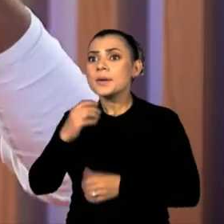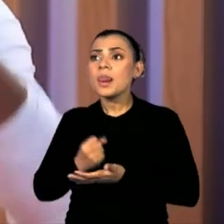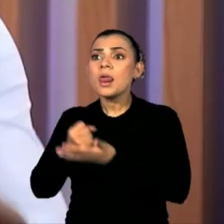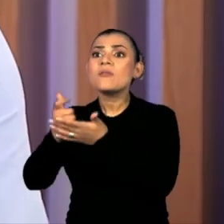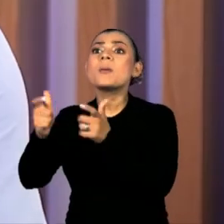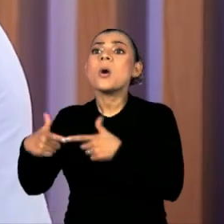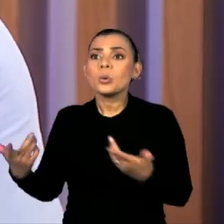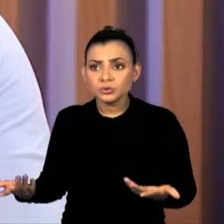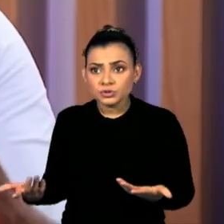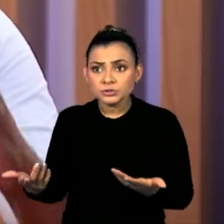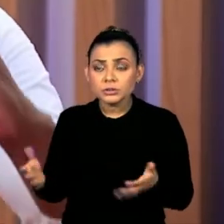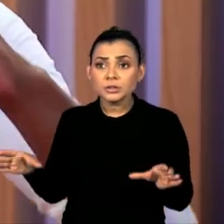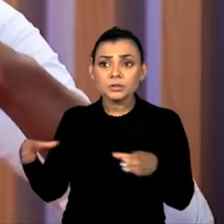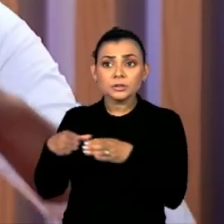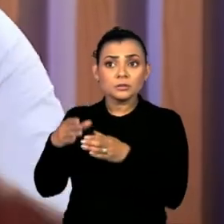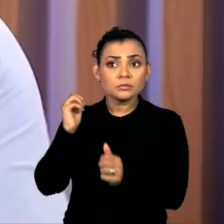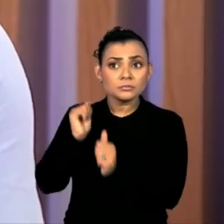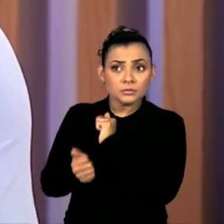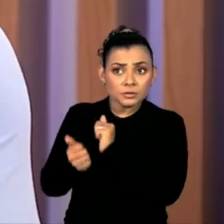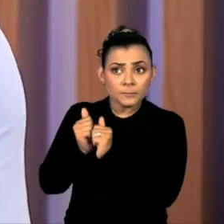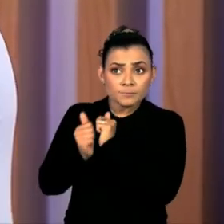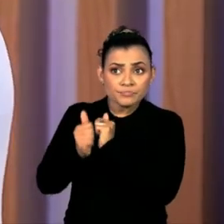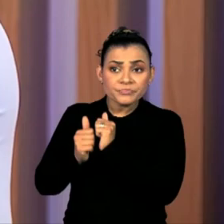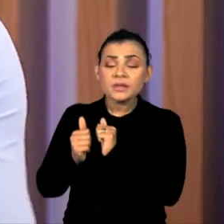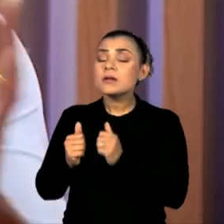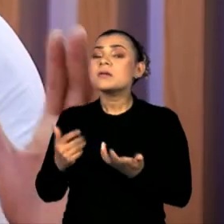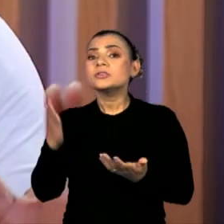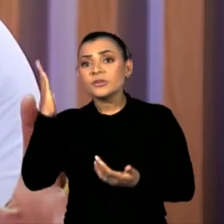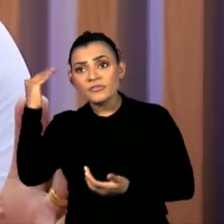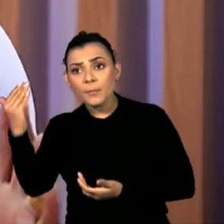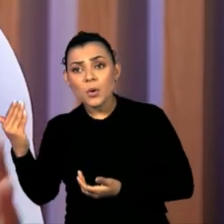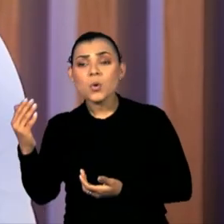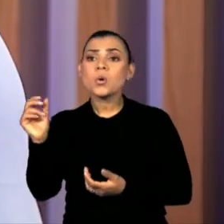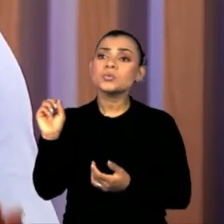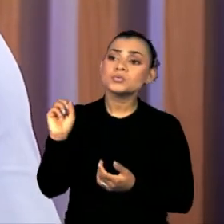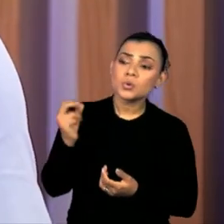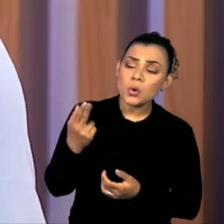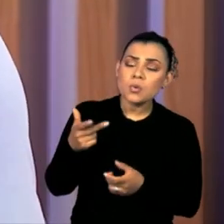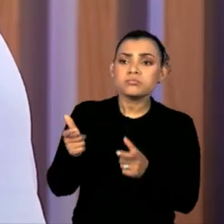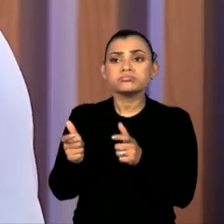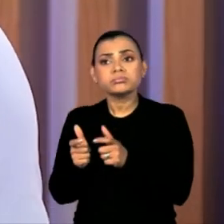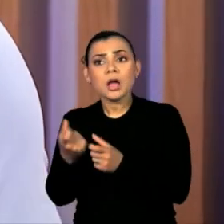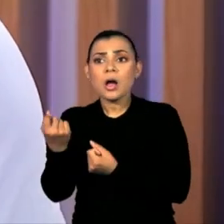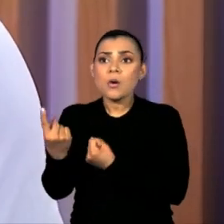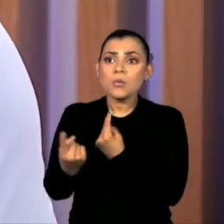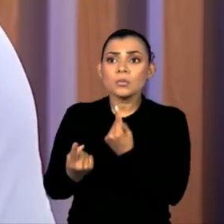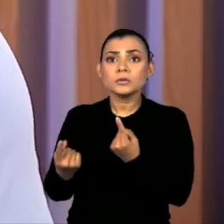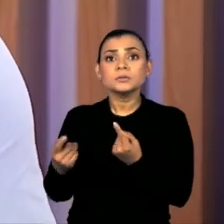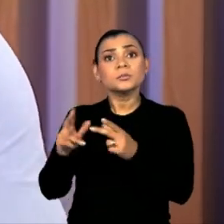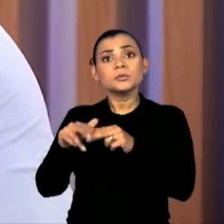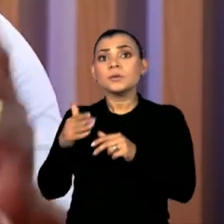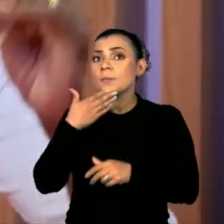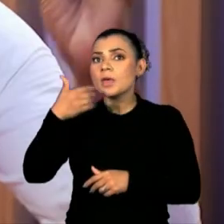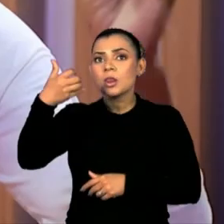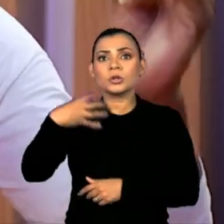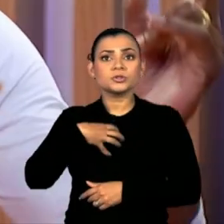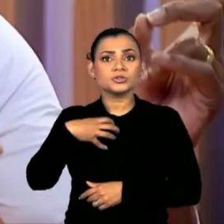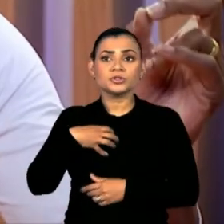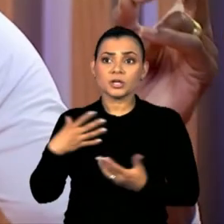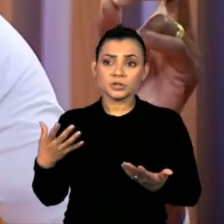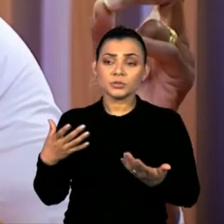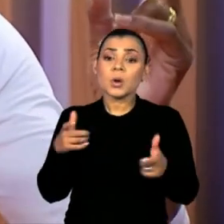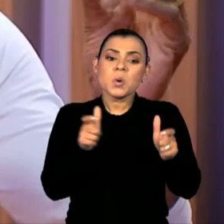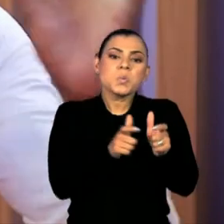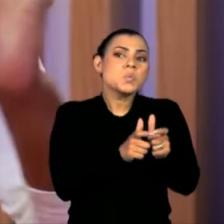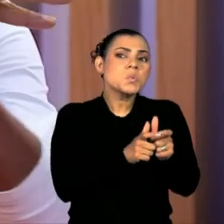os time grande Possibilidade é o melhor caminho não